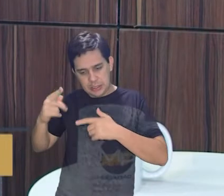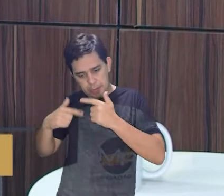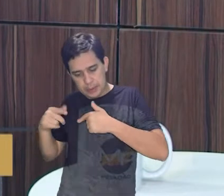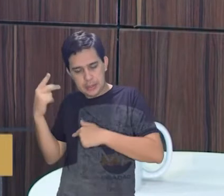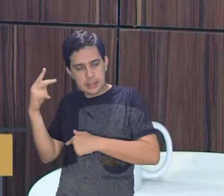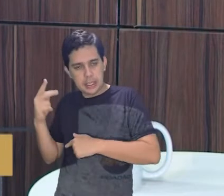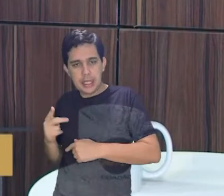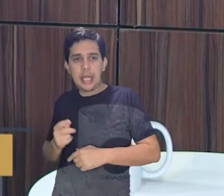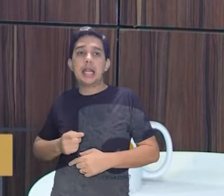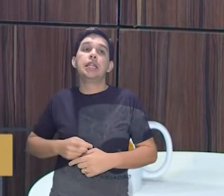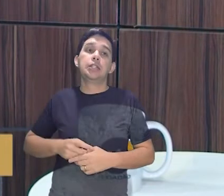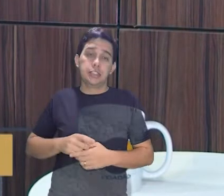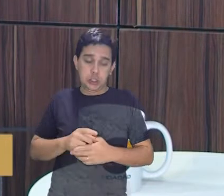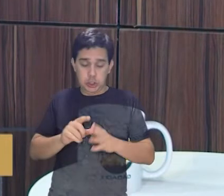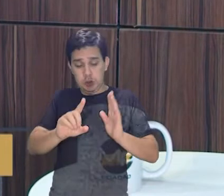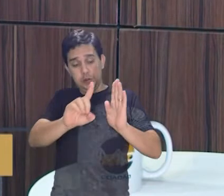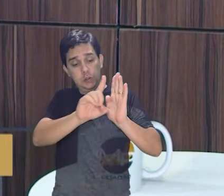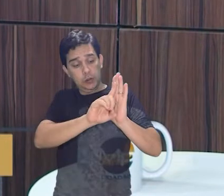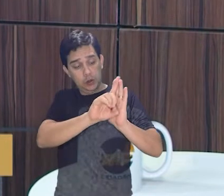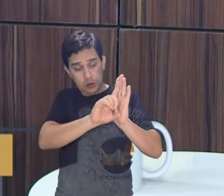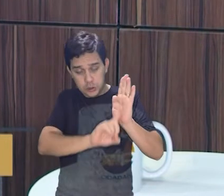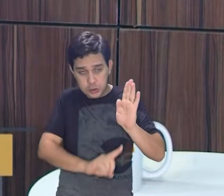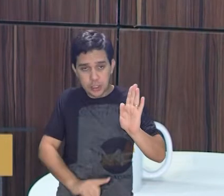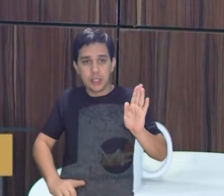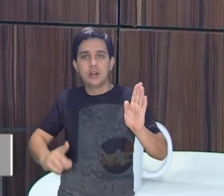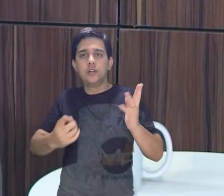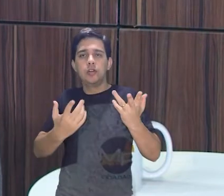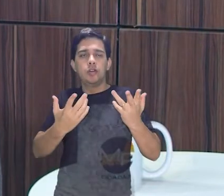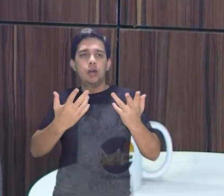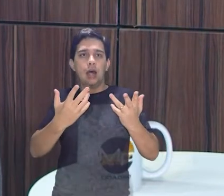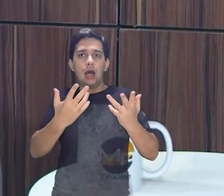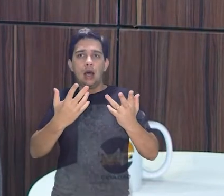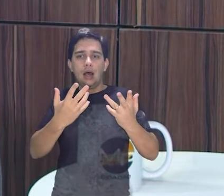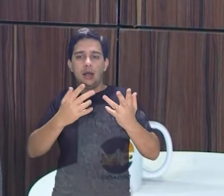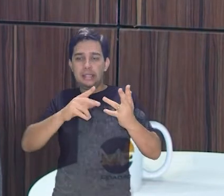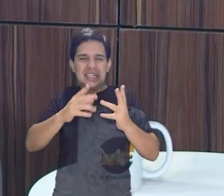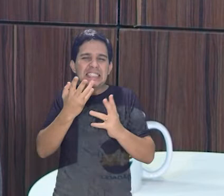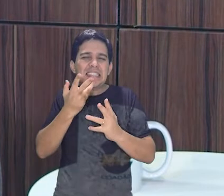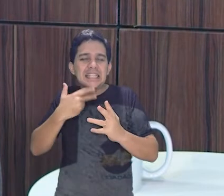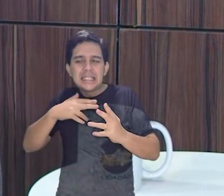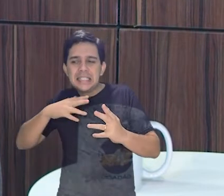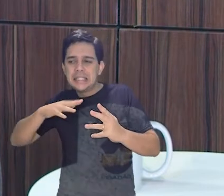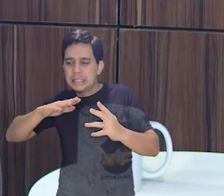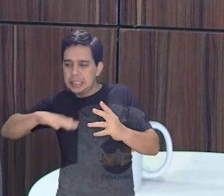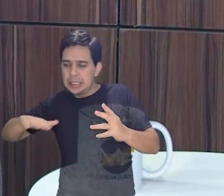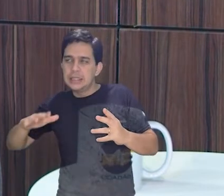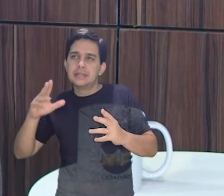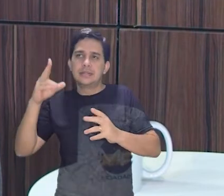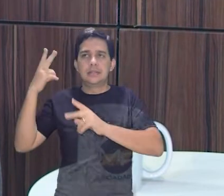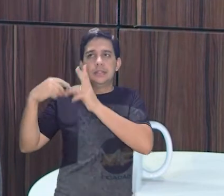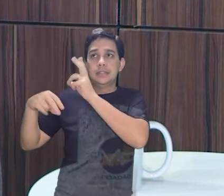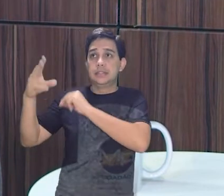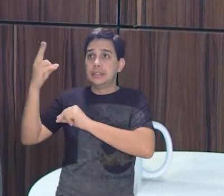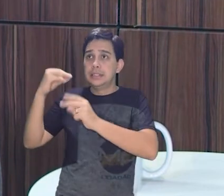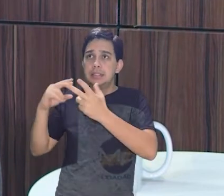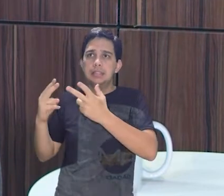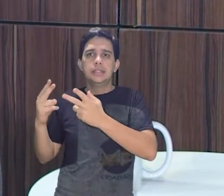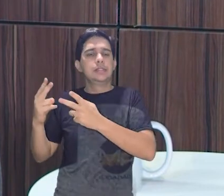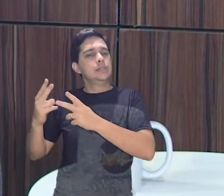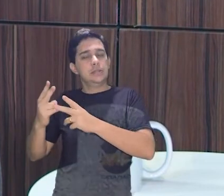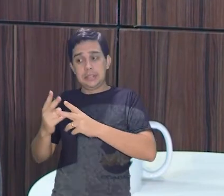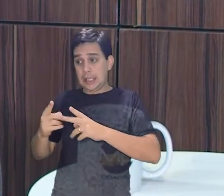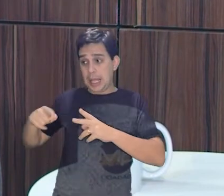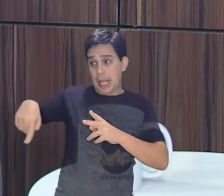né, o acesso da criança e do adolescente a essa rede de proteção prevista pela lei e de modo que